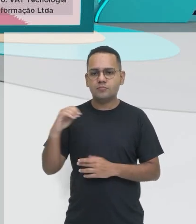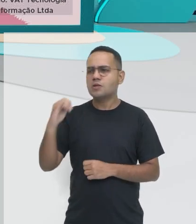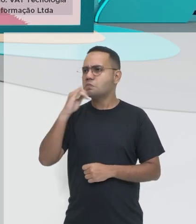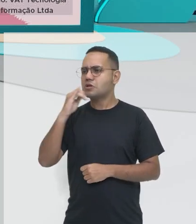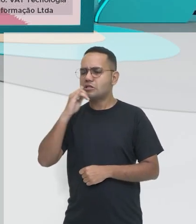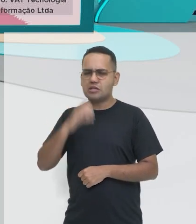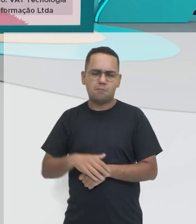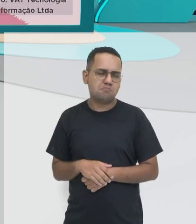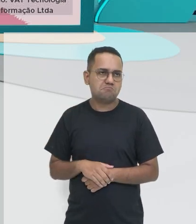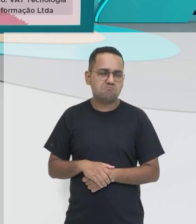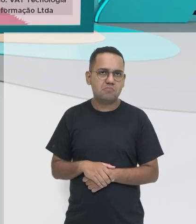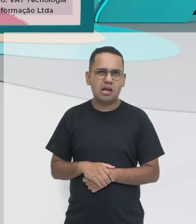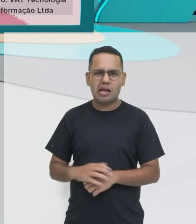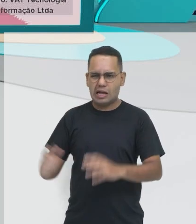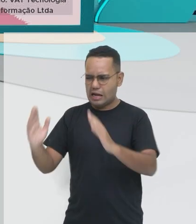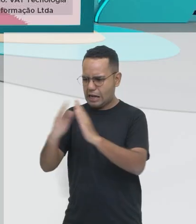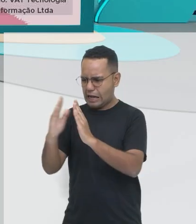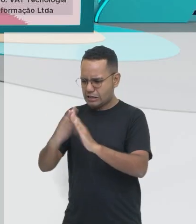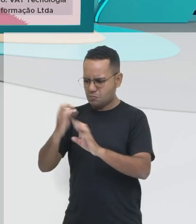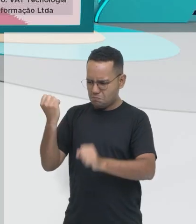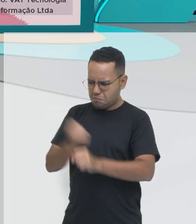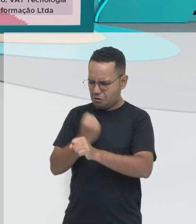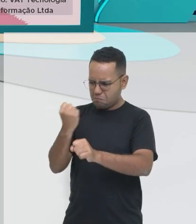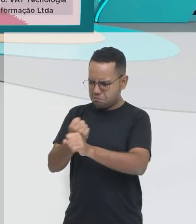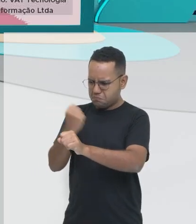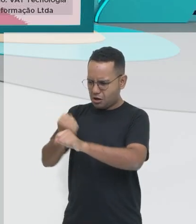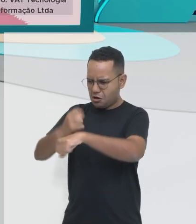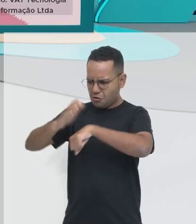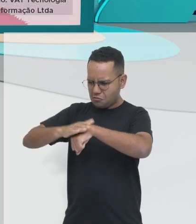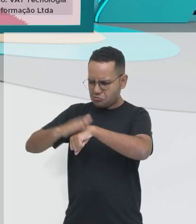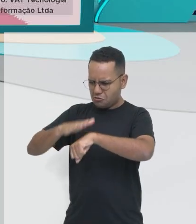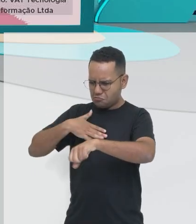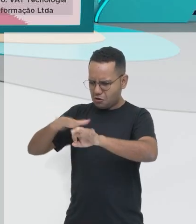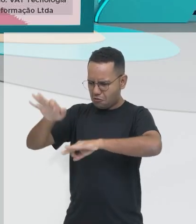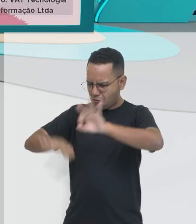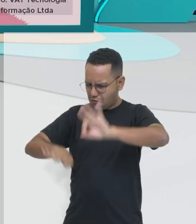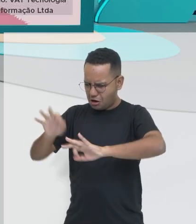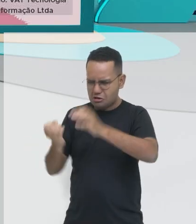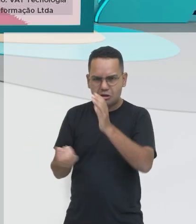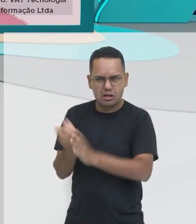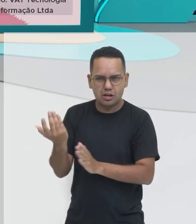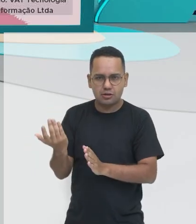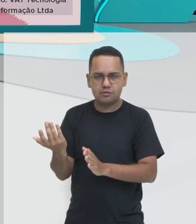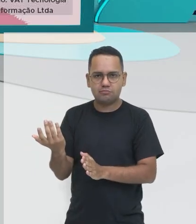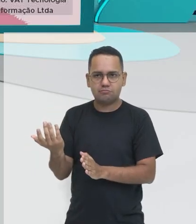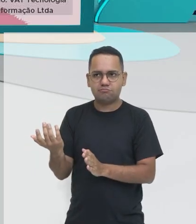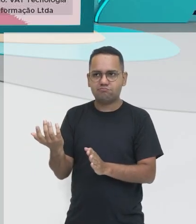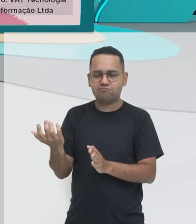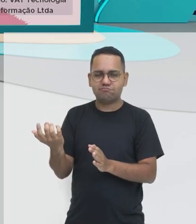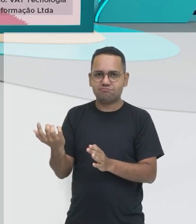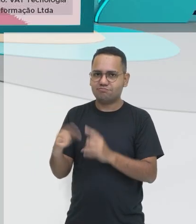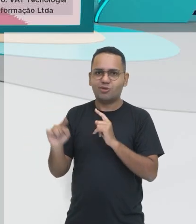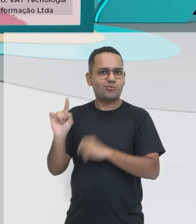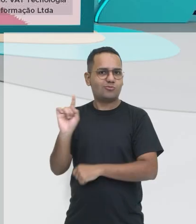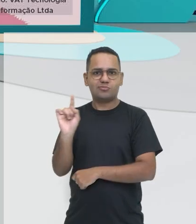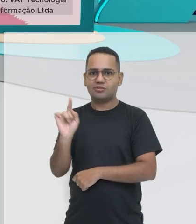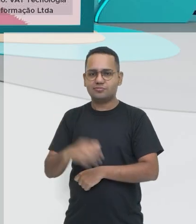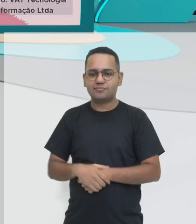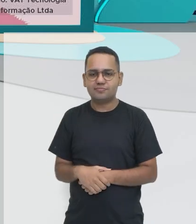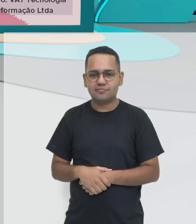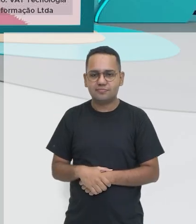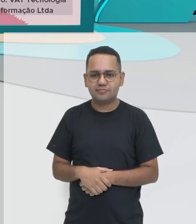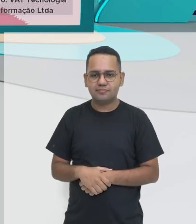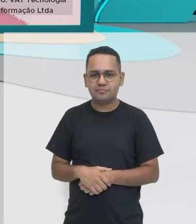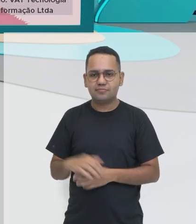casa completamente sozinho. Não, eu nem preciso dizer assim, né? Eu posso dizer só sozinho. Isso aqui na língua portuguesa, certo? Mas essa ideia do all